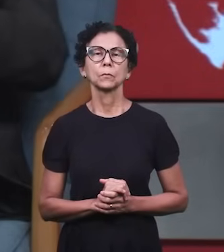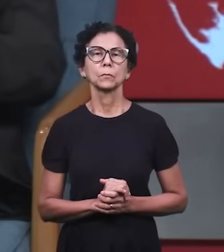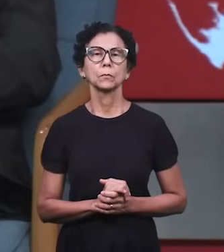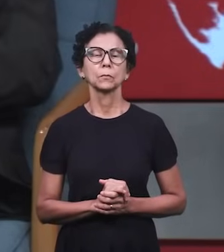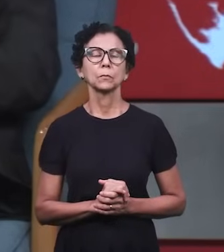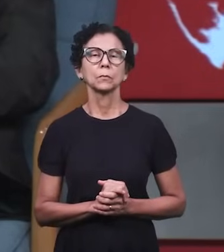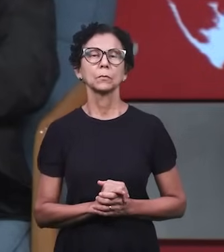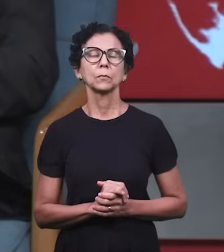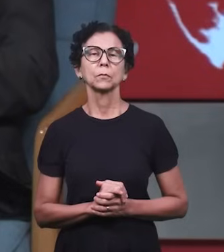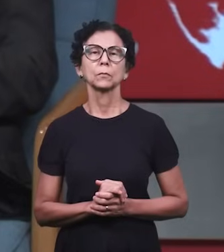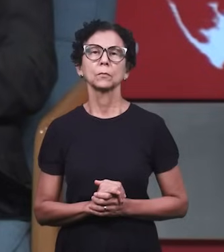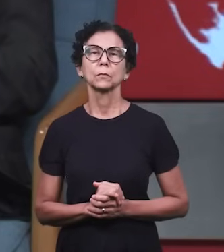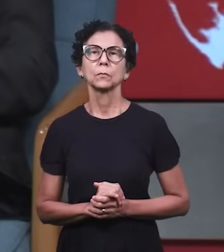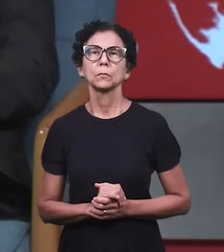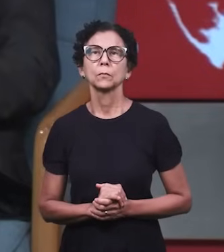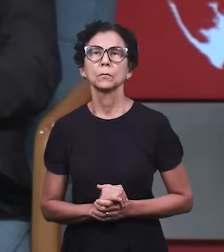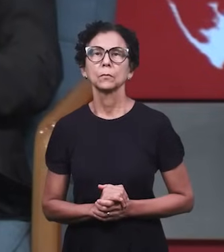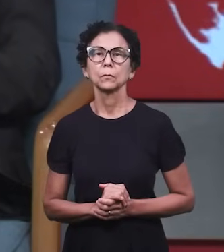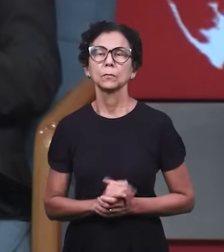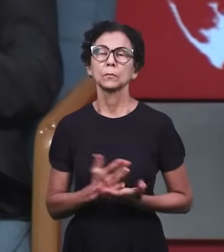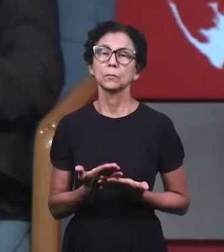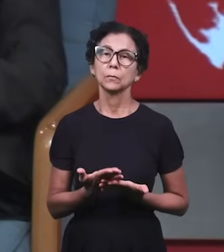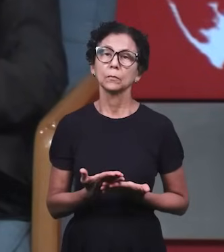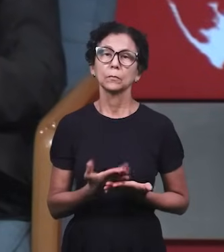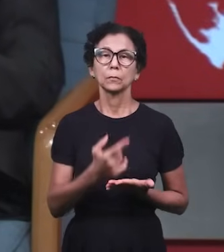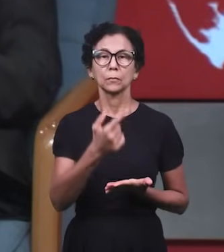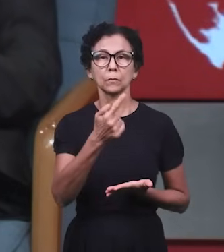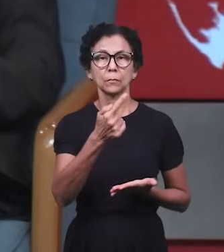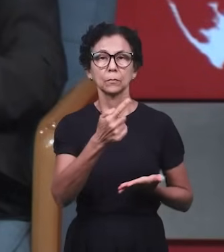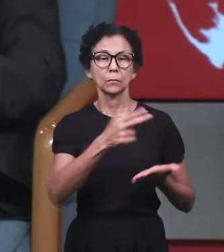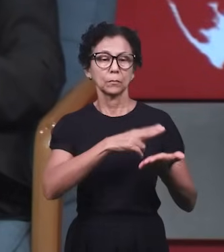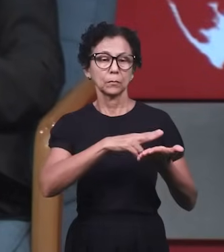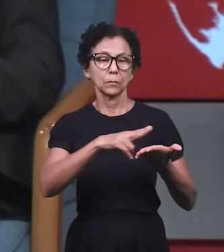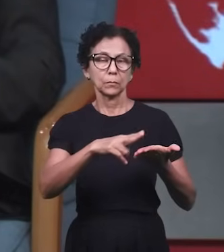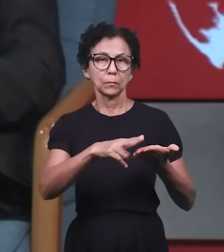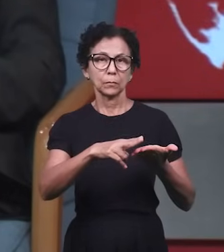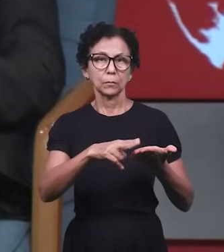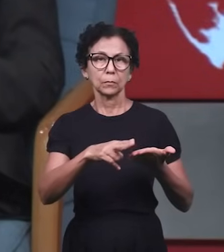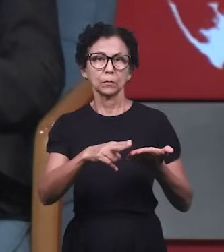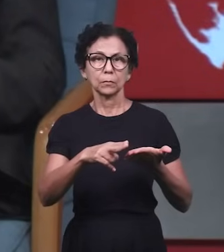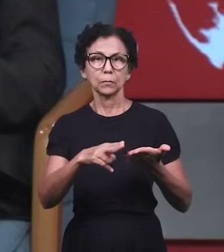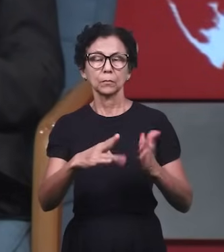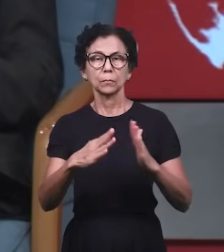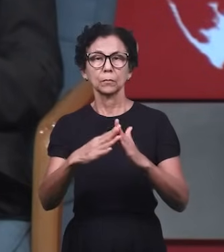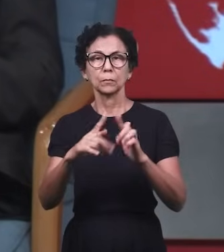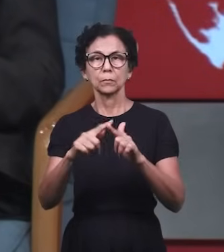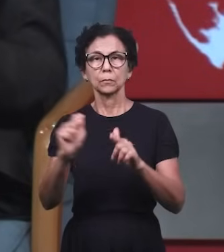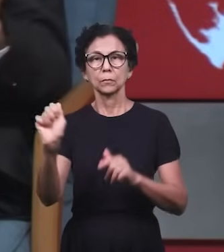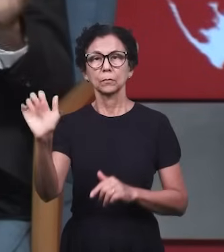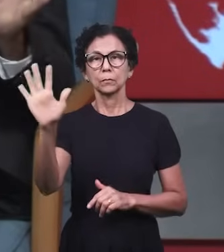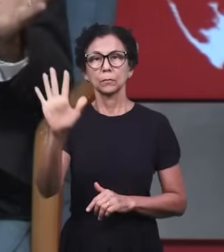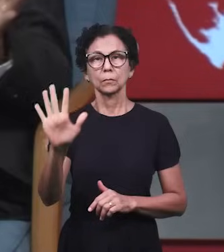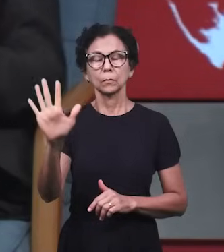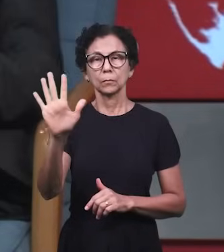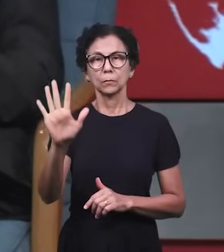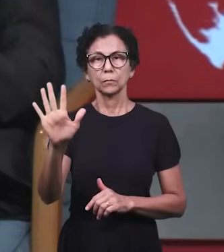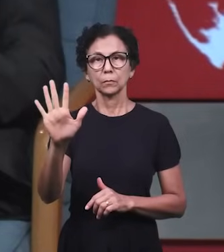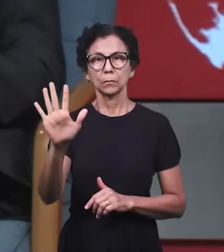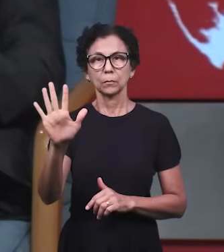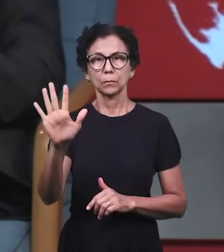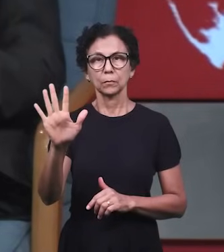agora recentemente, nos próximos dias, com o estudo das 7 cartas às igrejas da Ásia,